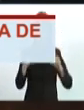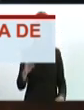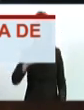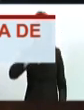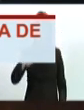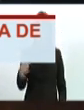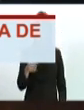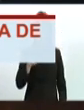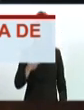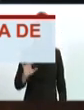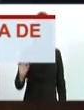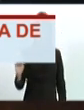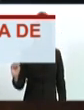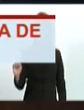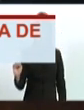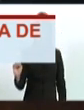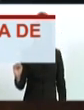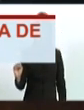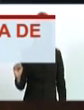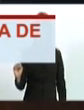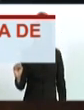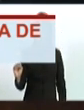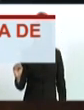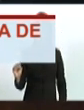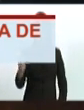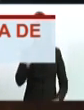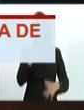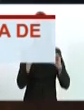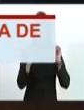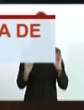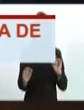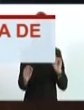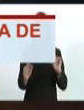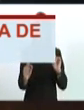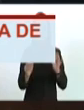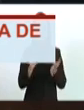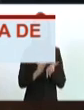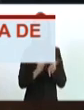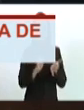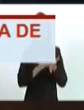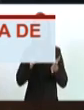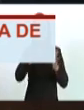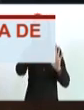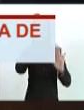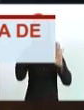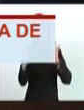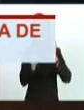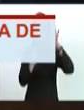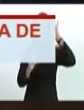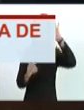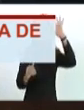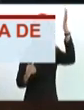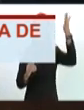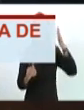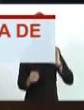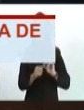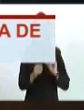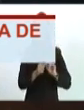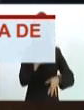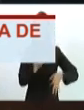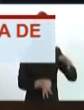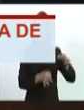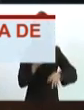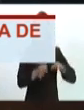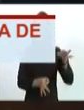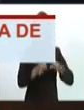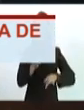mantendo a exigência do passaporte mas estabelecendo que brasileiros e estrangeiros residentes no Brasil que viajarem